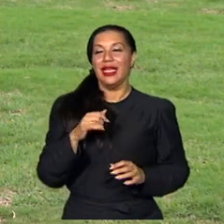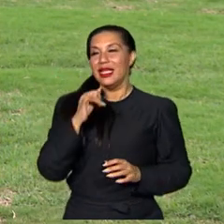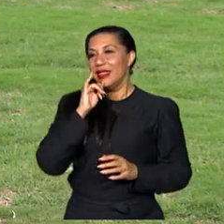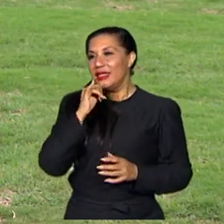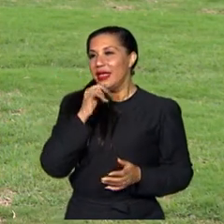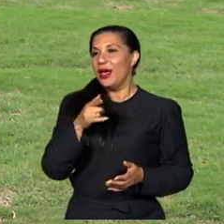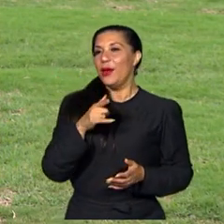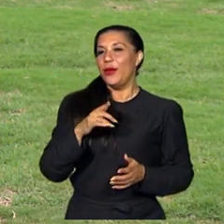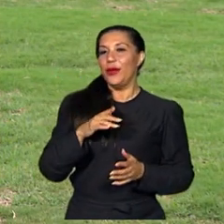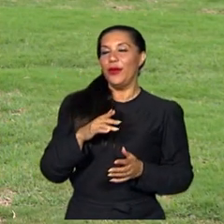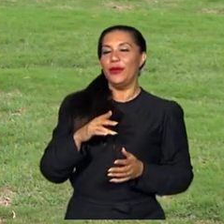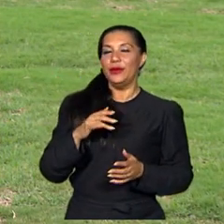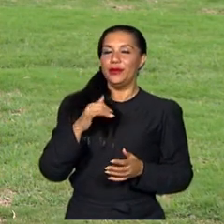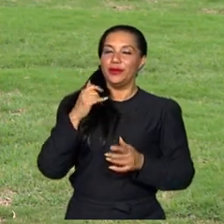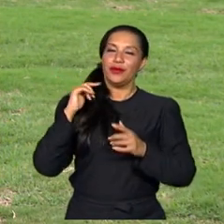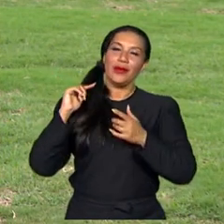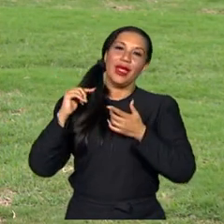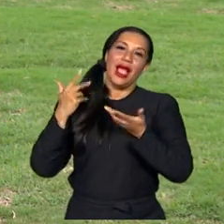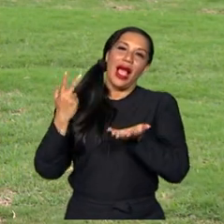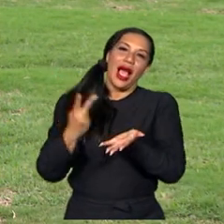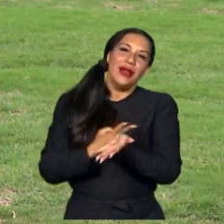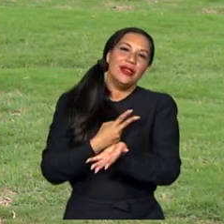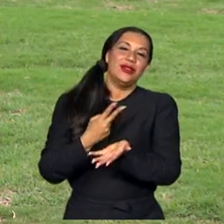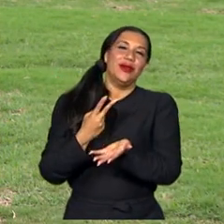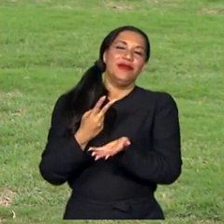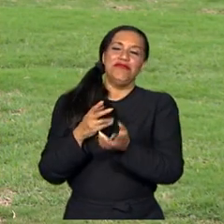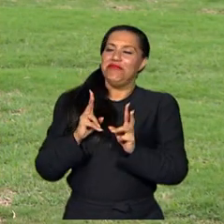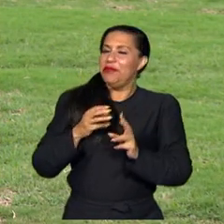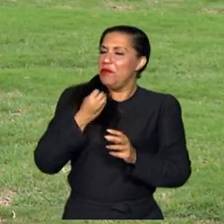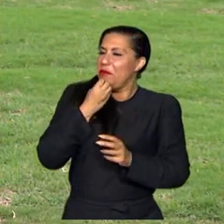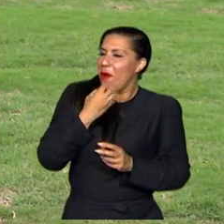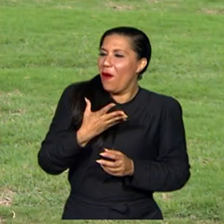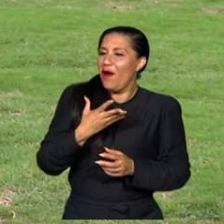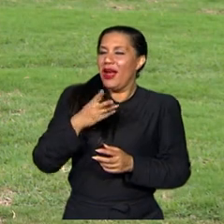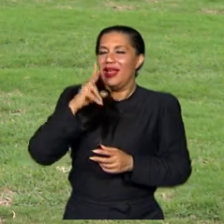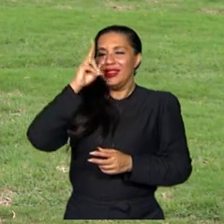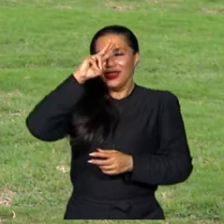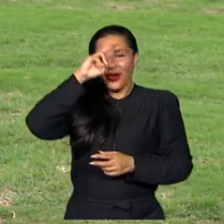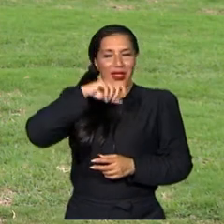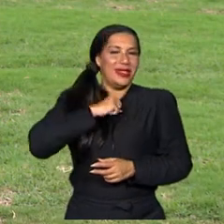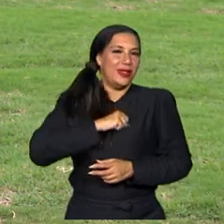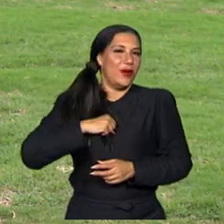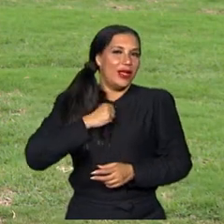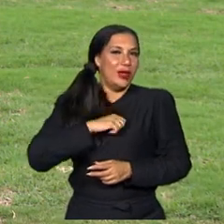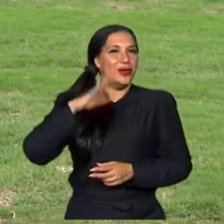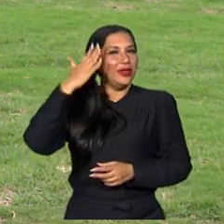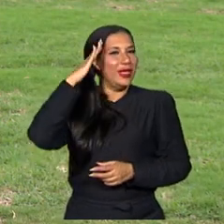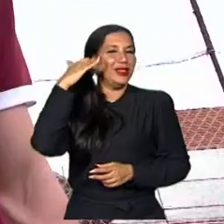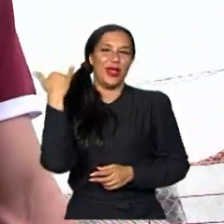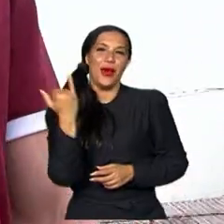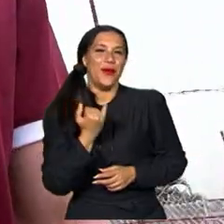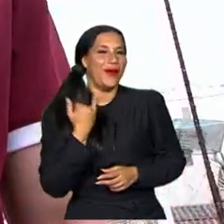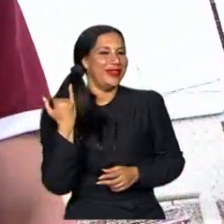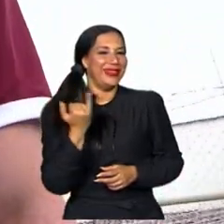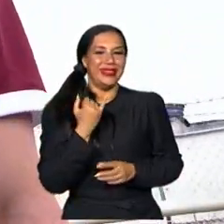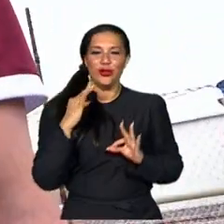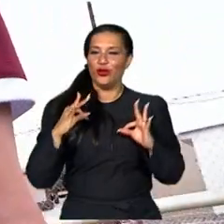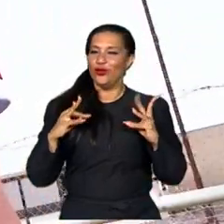conservada, passa uma nostalgia e assim, eles entendem a importância de tudo isso.